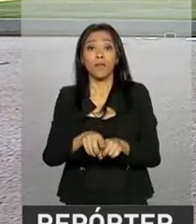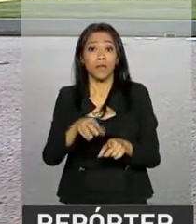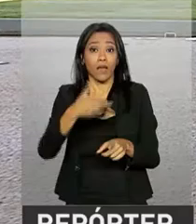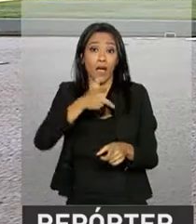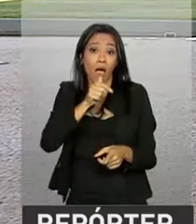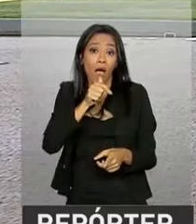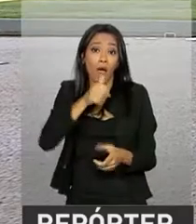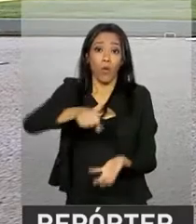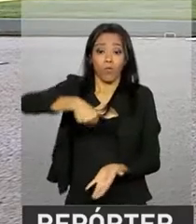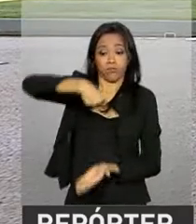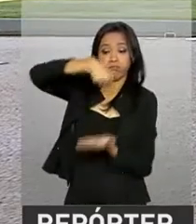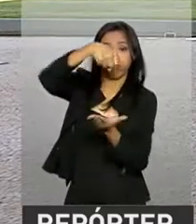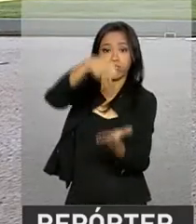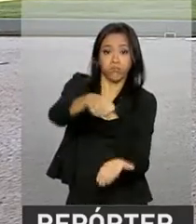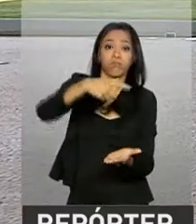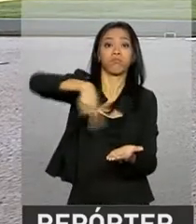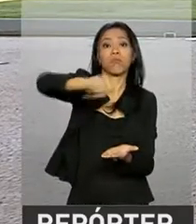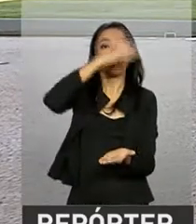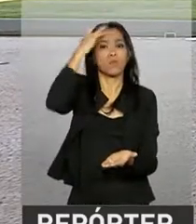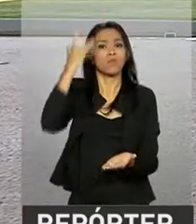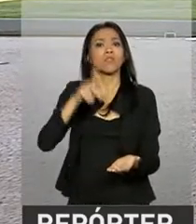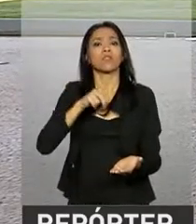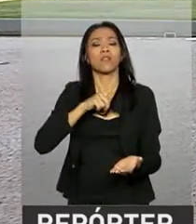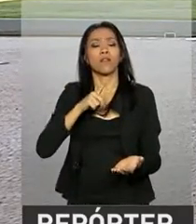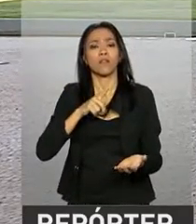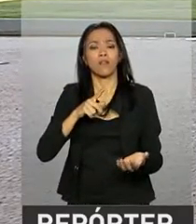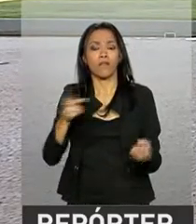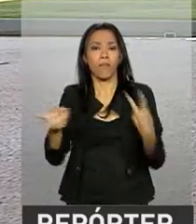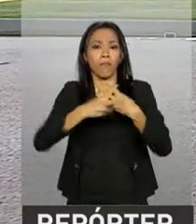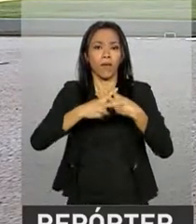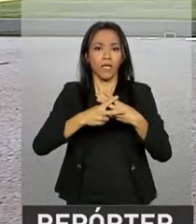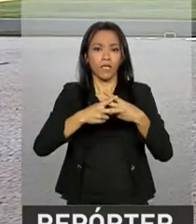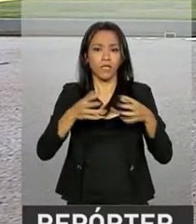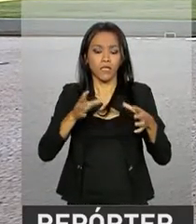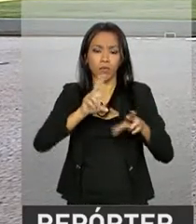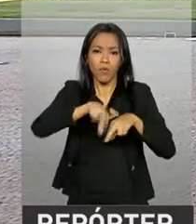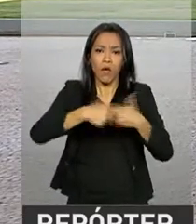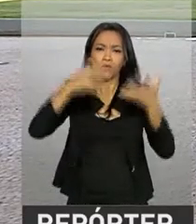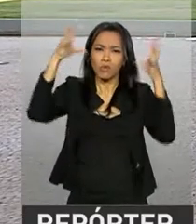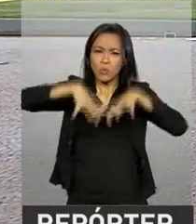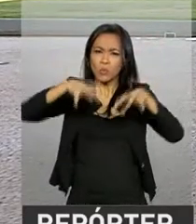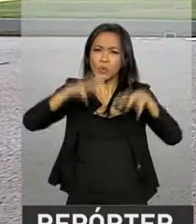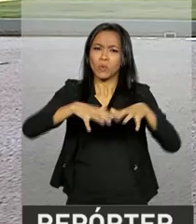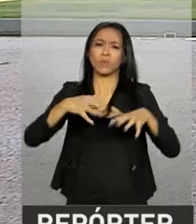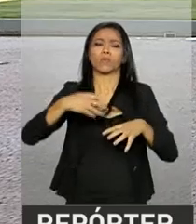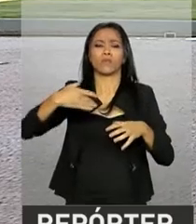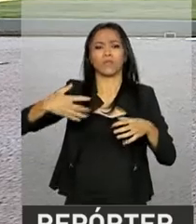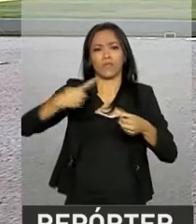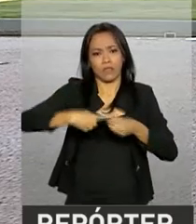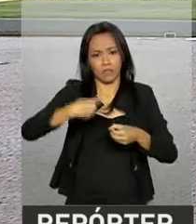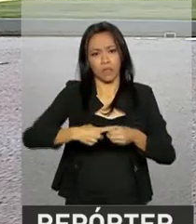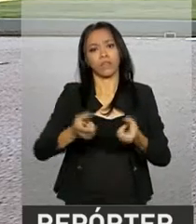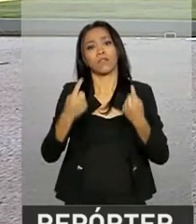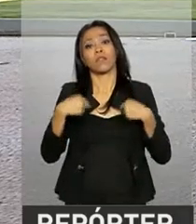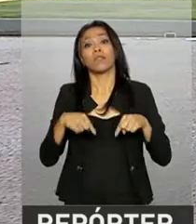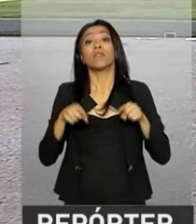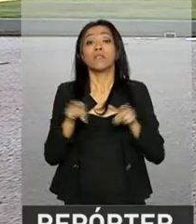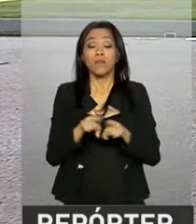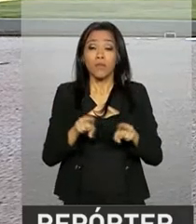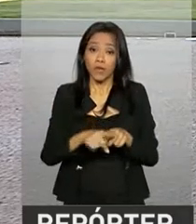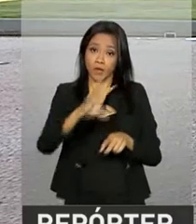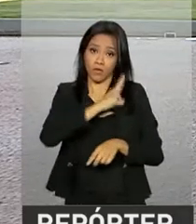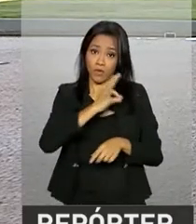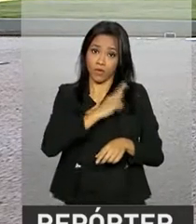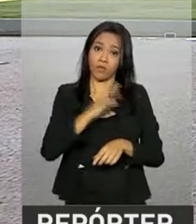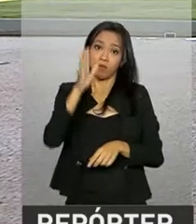que estavam retidas lá na região. Todo esse material foi transportado pela Força Aérea Brasileira. E a Polícia Rodoviária Federal, ela